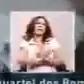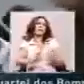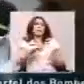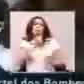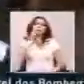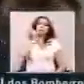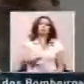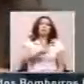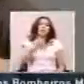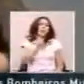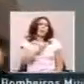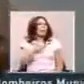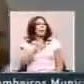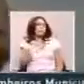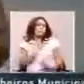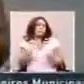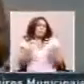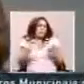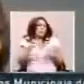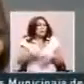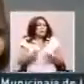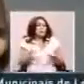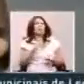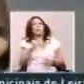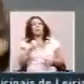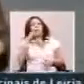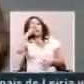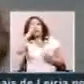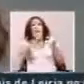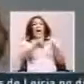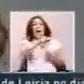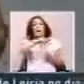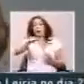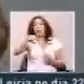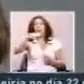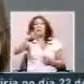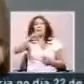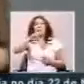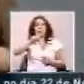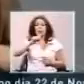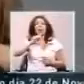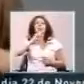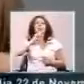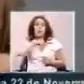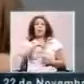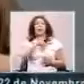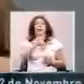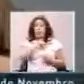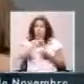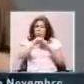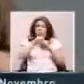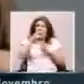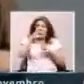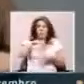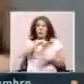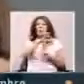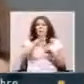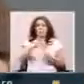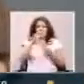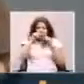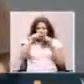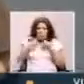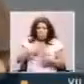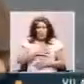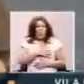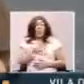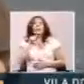por estas explicações. Nada. Ficamos assim a saber que também há algumas praxes que para alguns estudantes podem ser mesmo de tal forma humilhantes que eles acabam para chorar. E aí